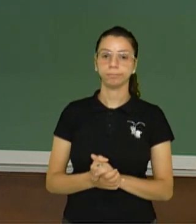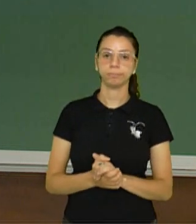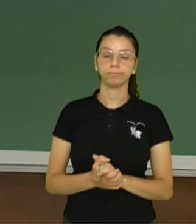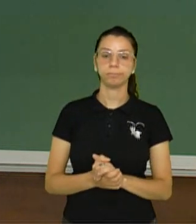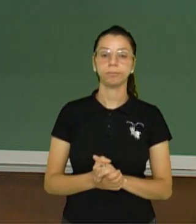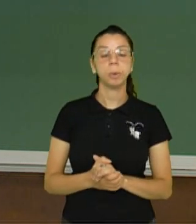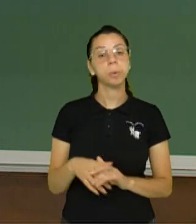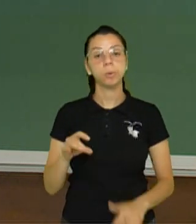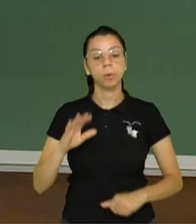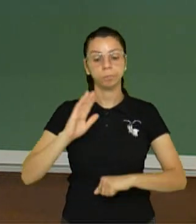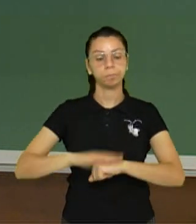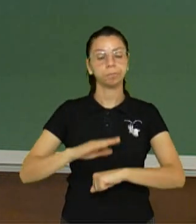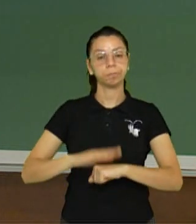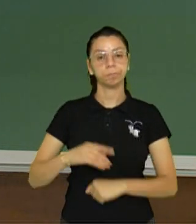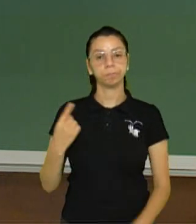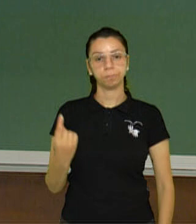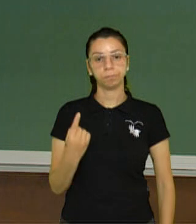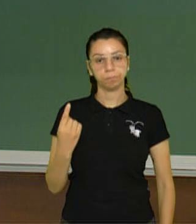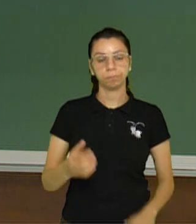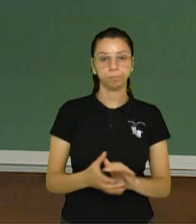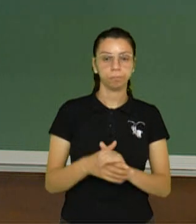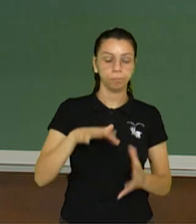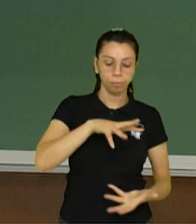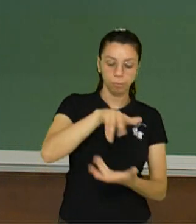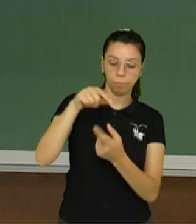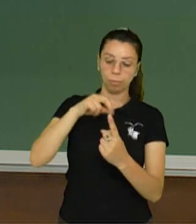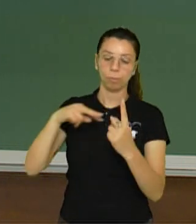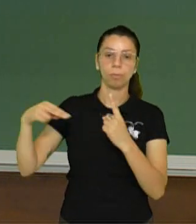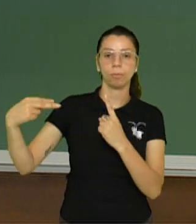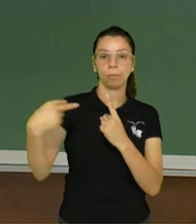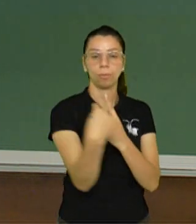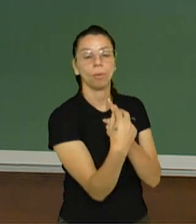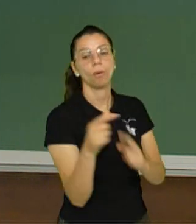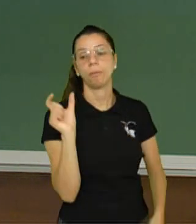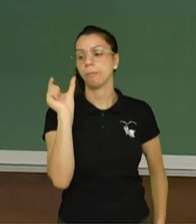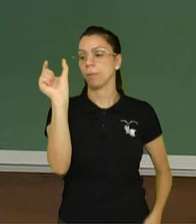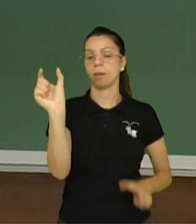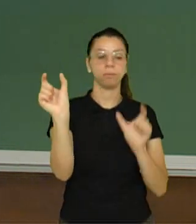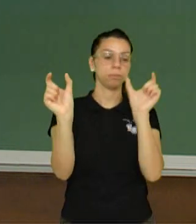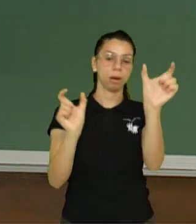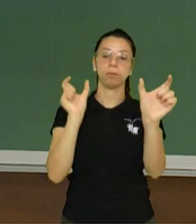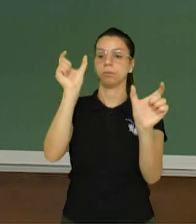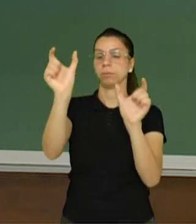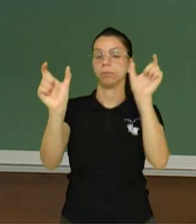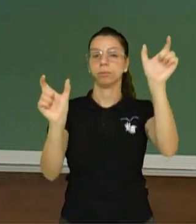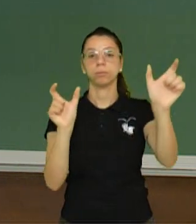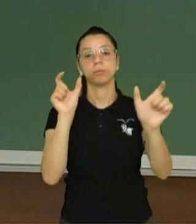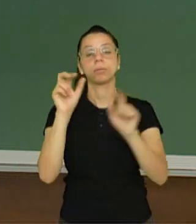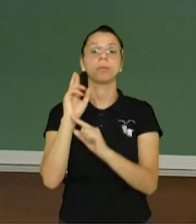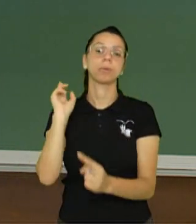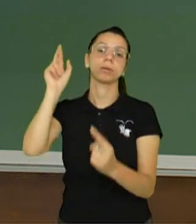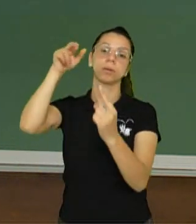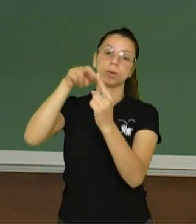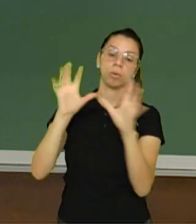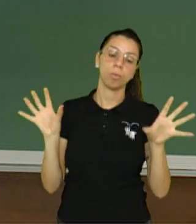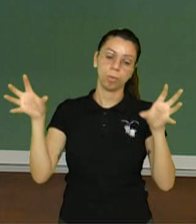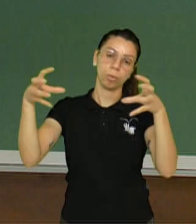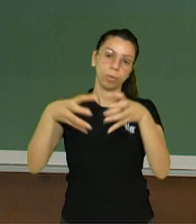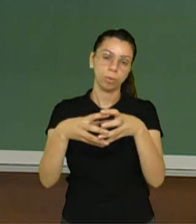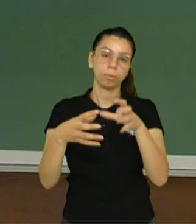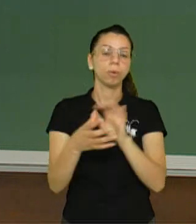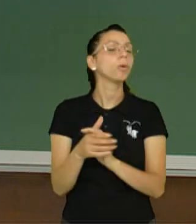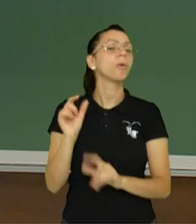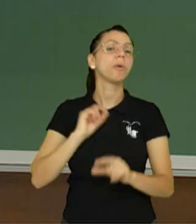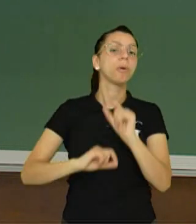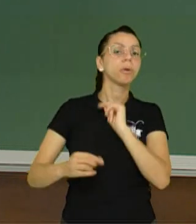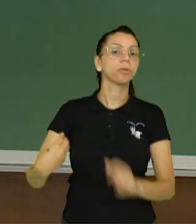os indivíduos. E os universais, na perspectiva deles, seriam palavras que a gente utiliza para se referir a um conjunto de indivíduos. Então, o que é